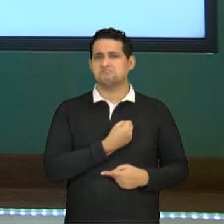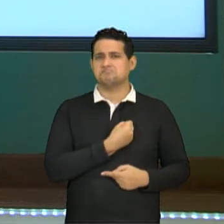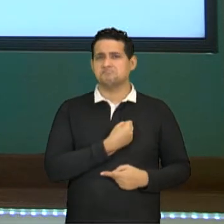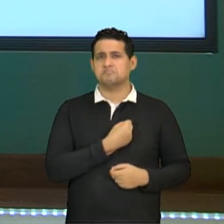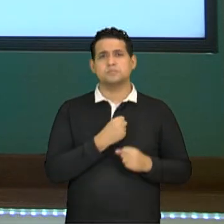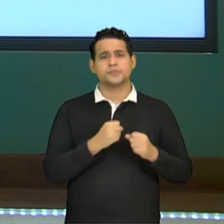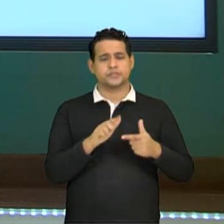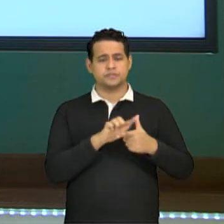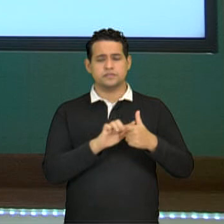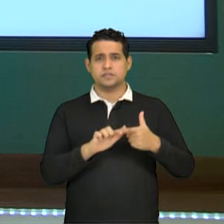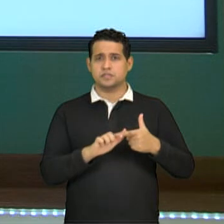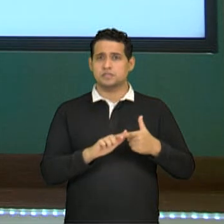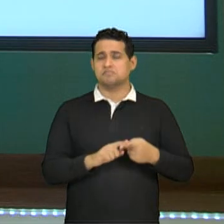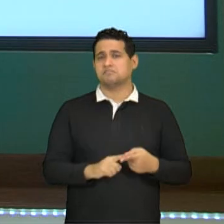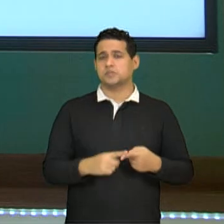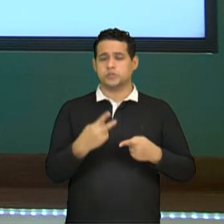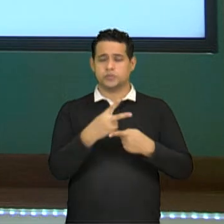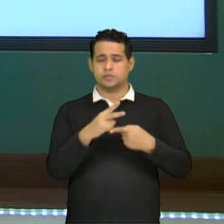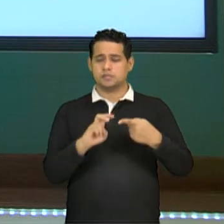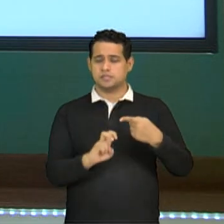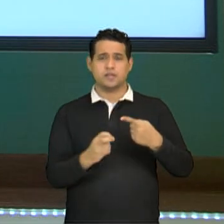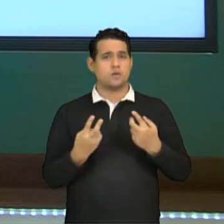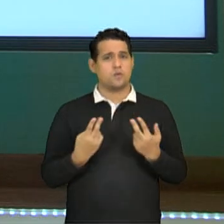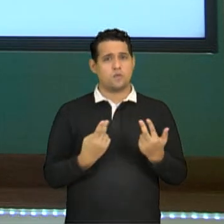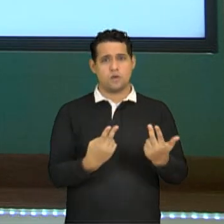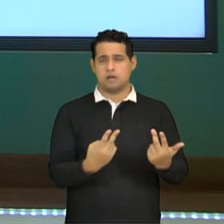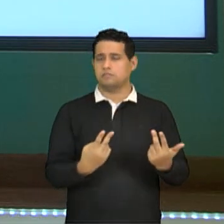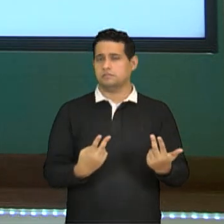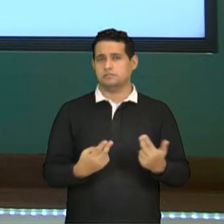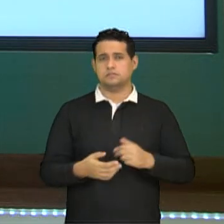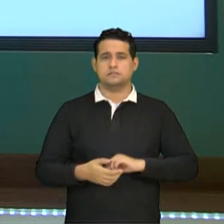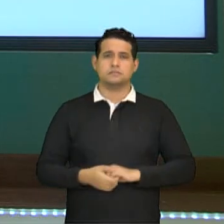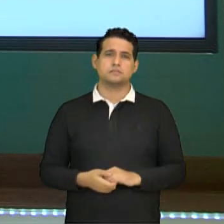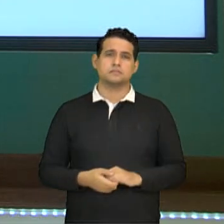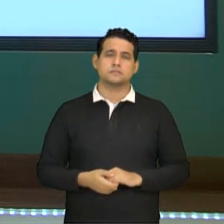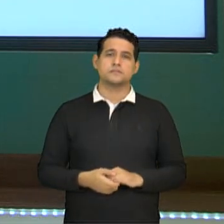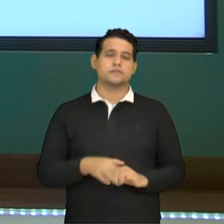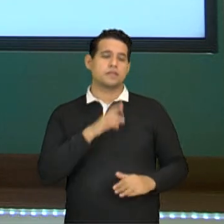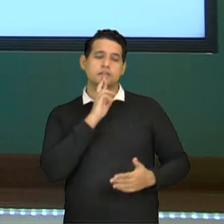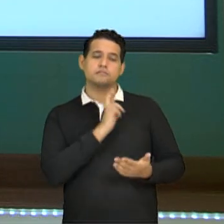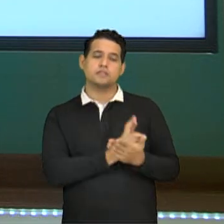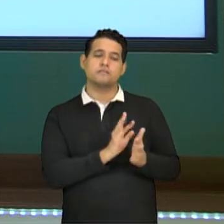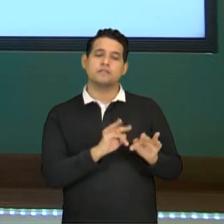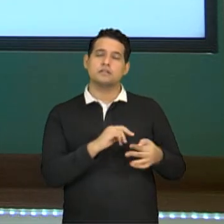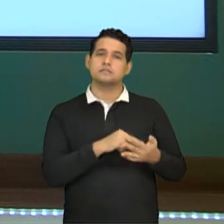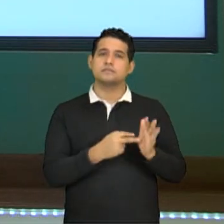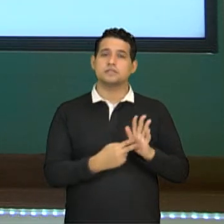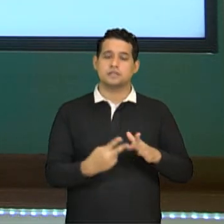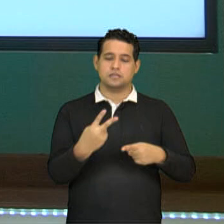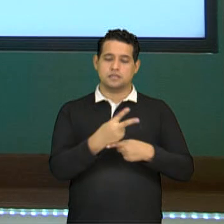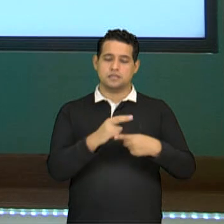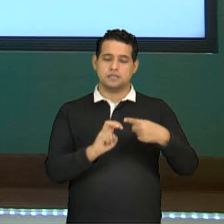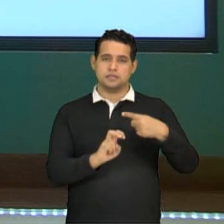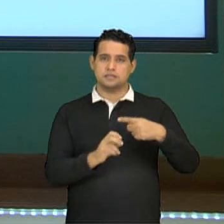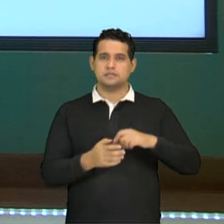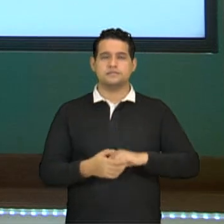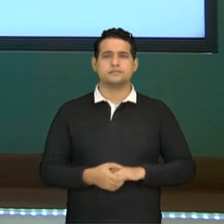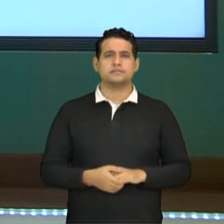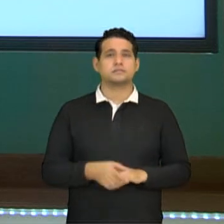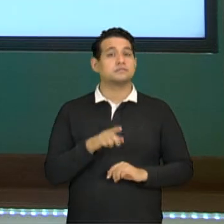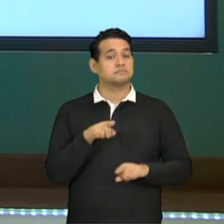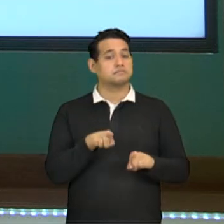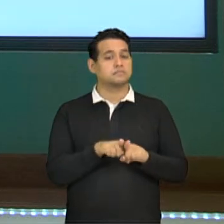dê para dividir 2 e 5 ao mesmo tempo, ok? Então, resultado final, 2/5.